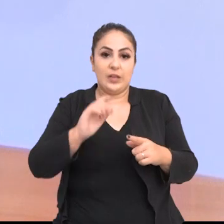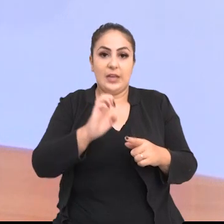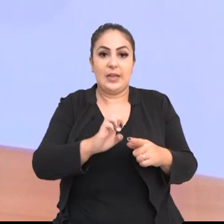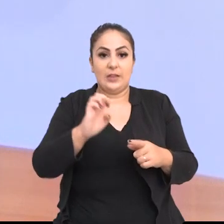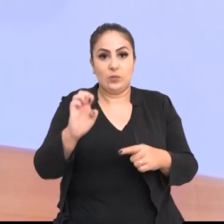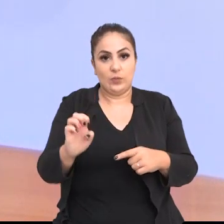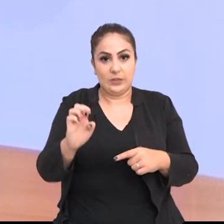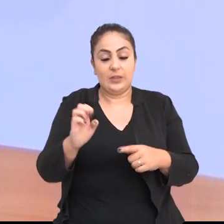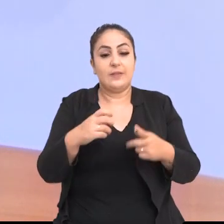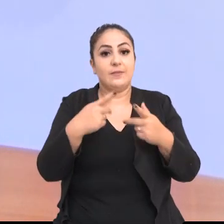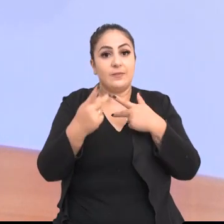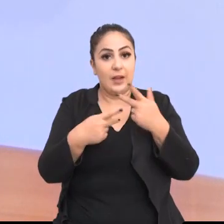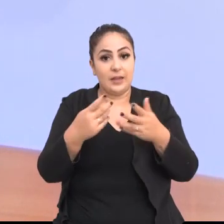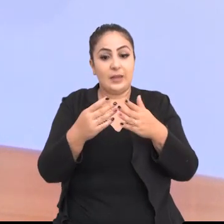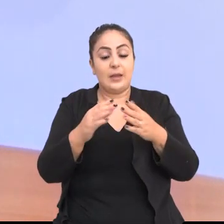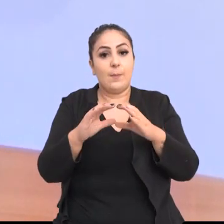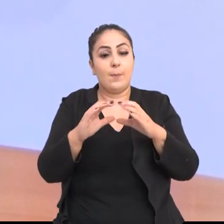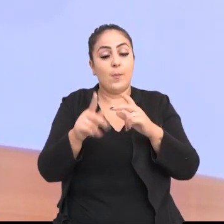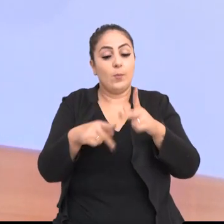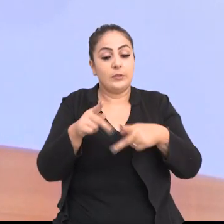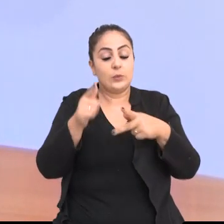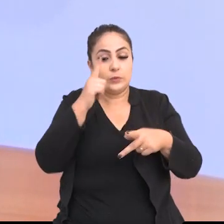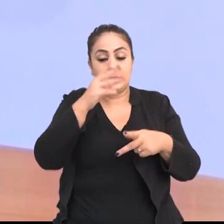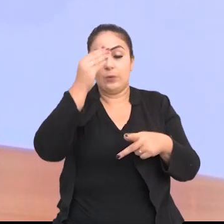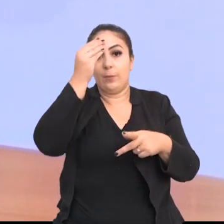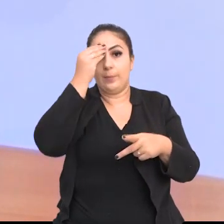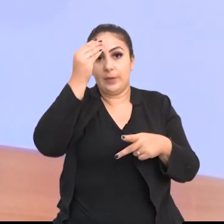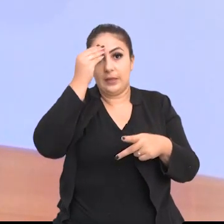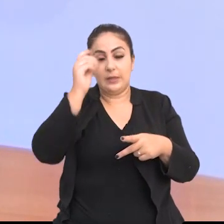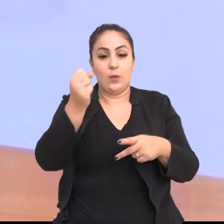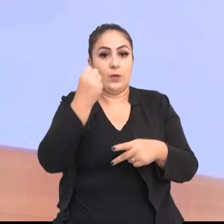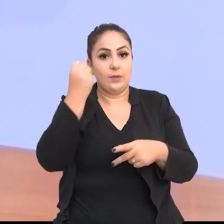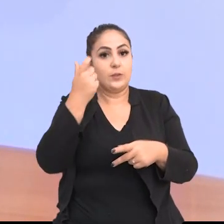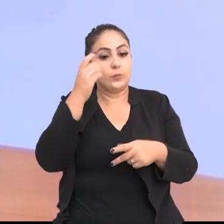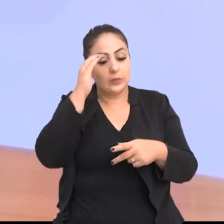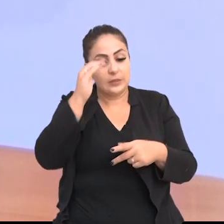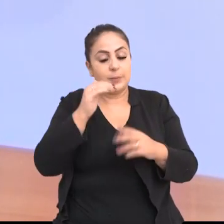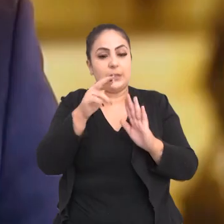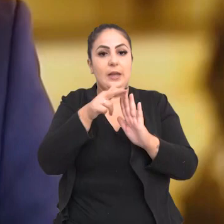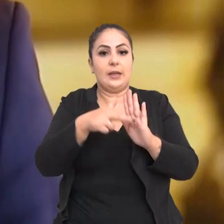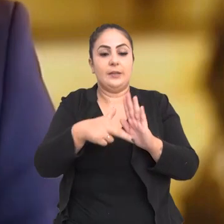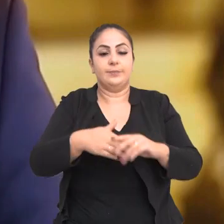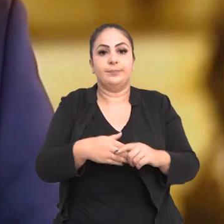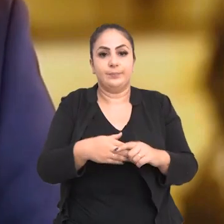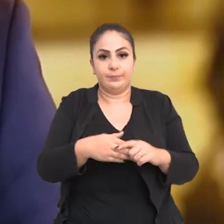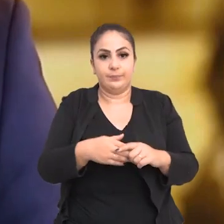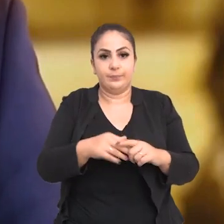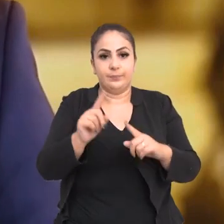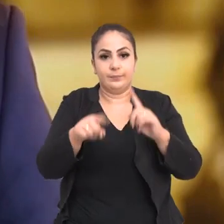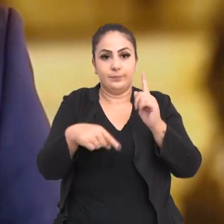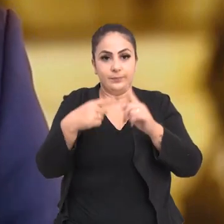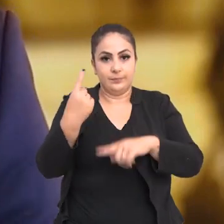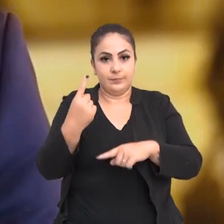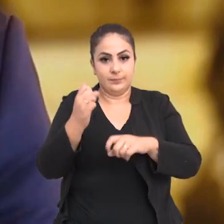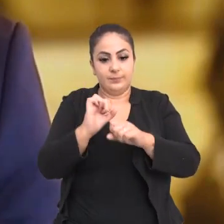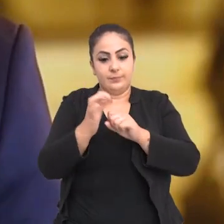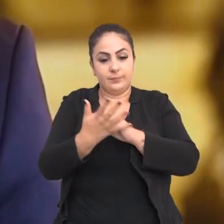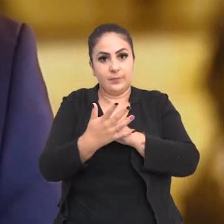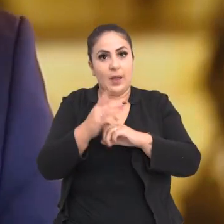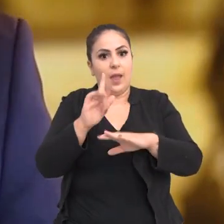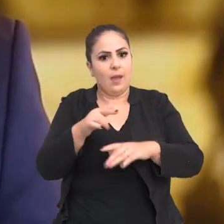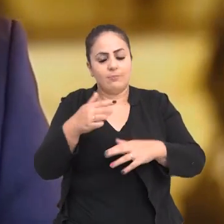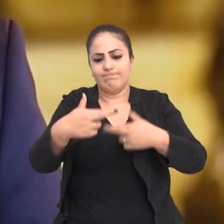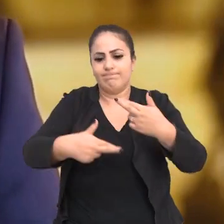Eduardo Leite pede que a população entenda a gravidade e siga as regras. O enfrentamento da Covid-19 é uma